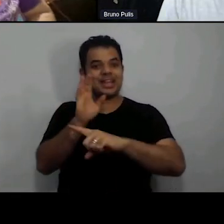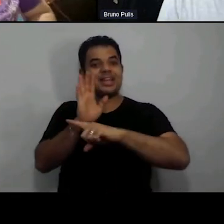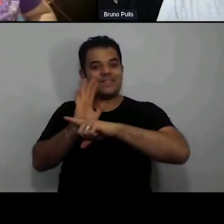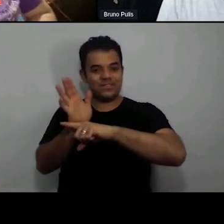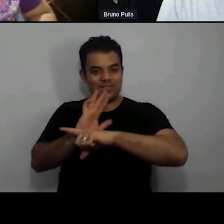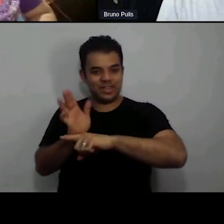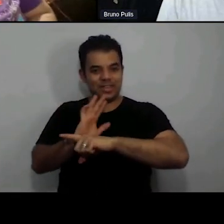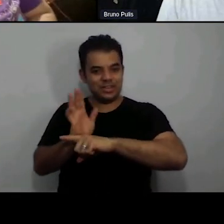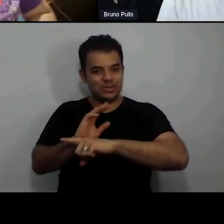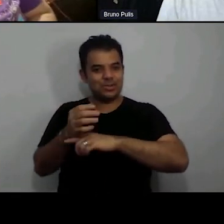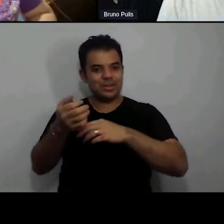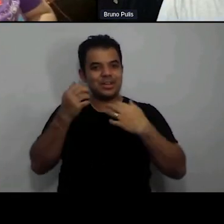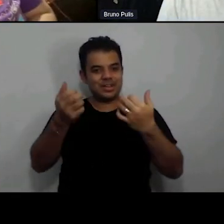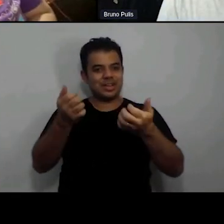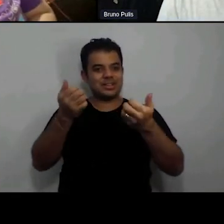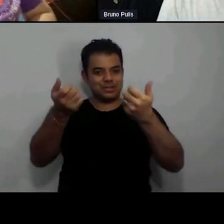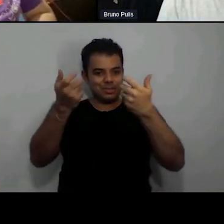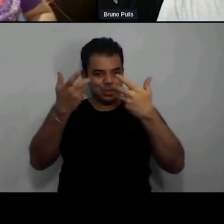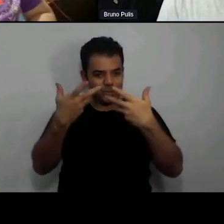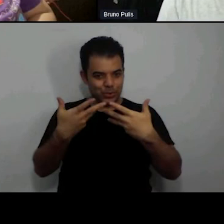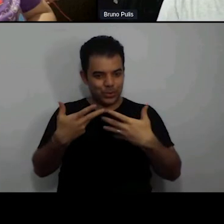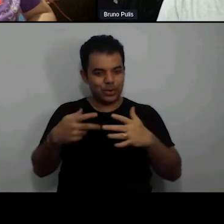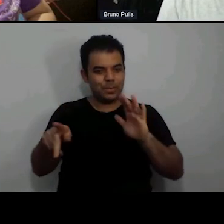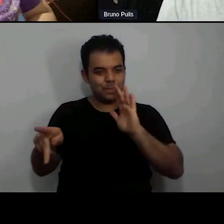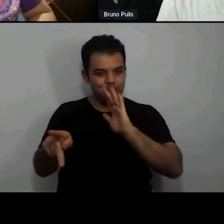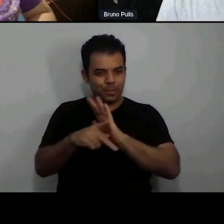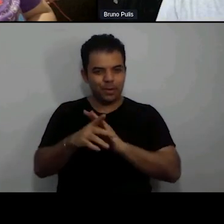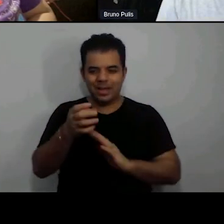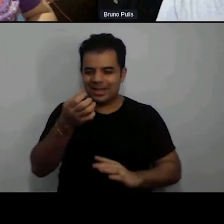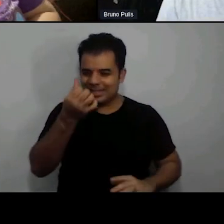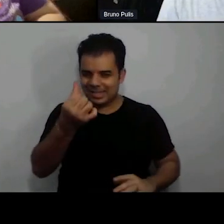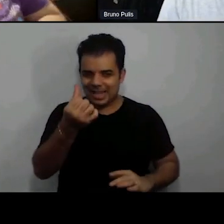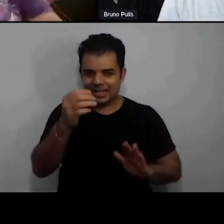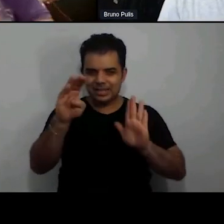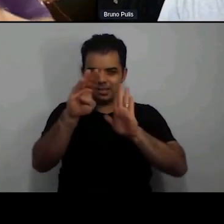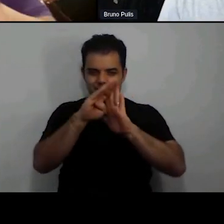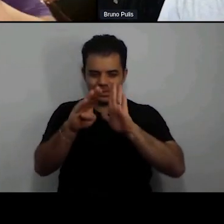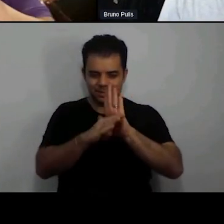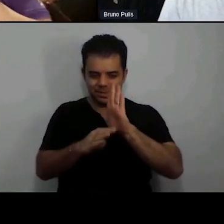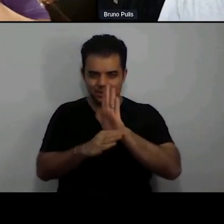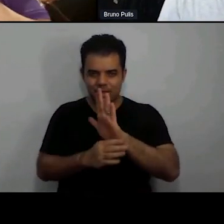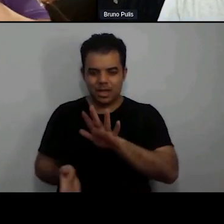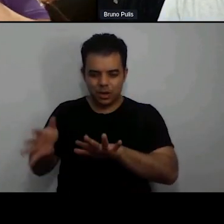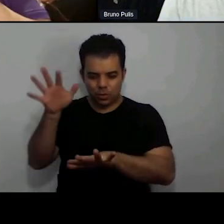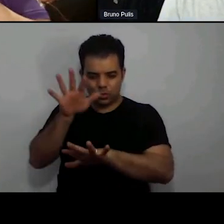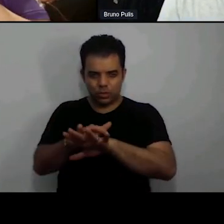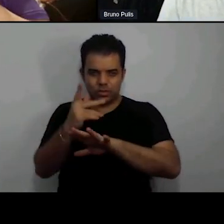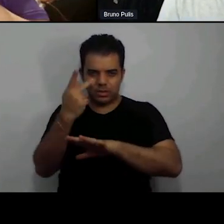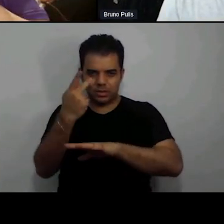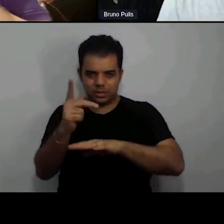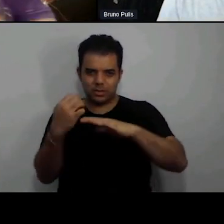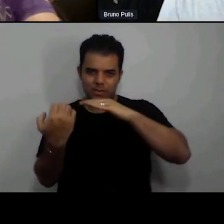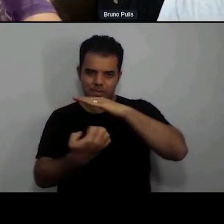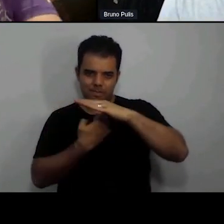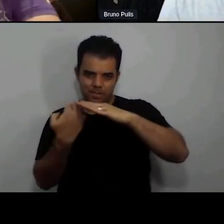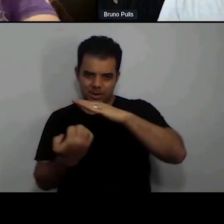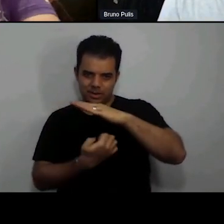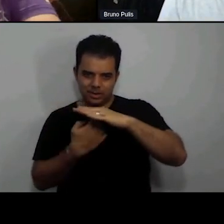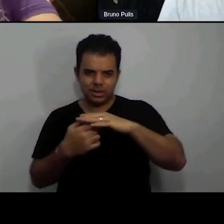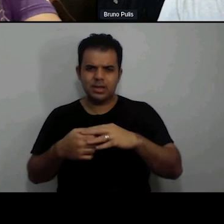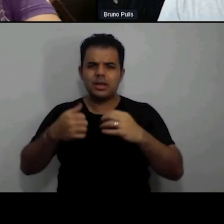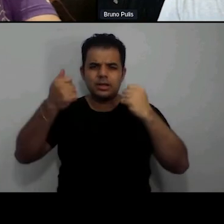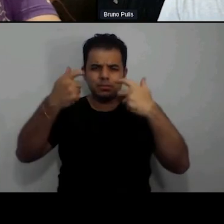comentou especificamente é esse dos 6 passos para levar a inclusão dentro da sua empresa? Que você citou um